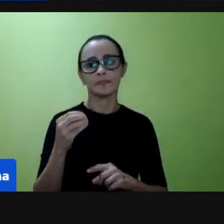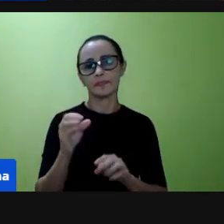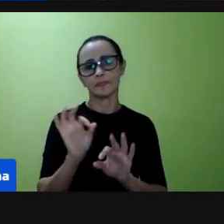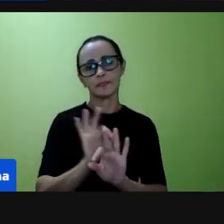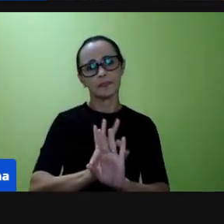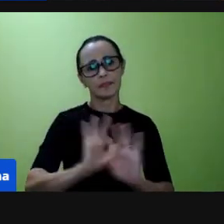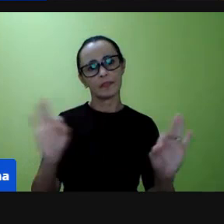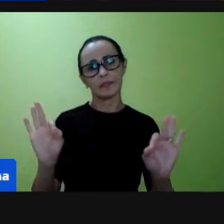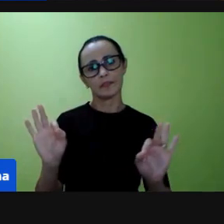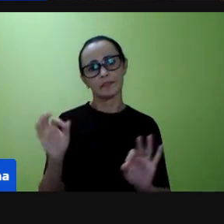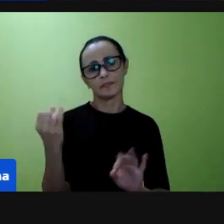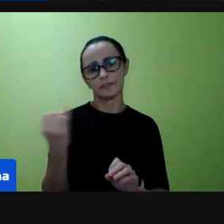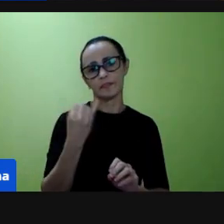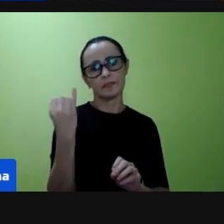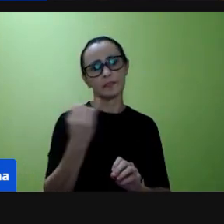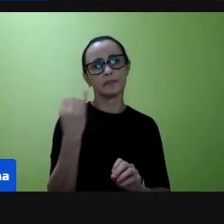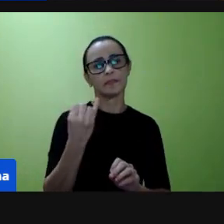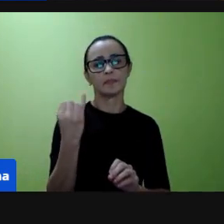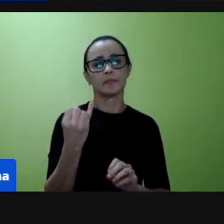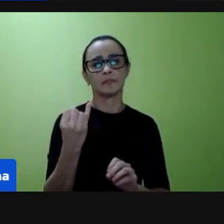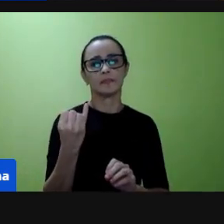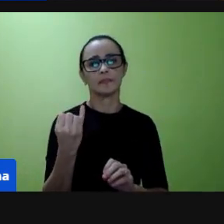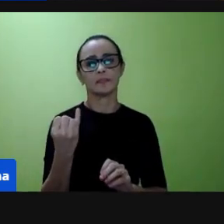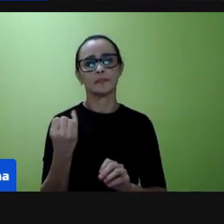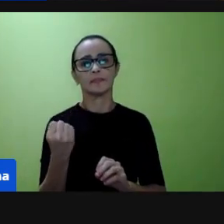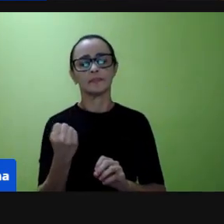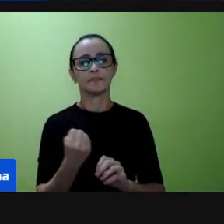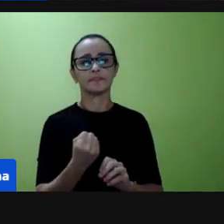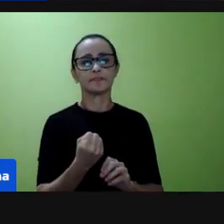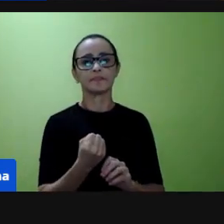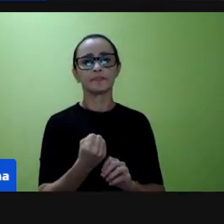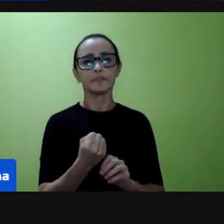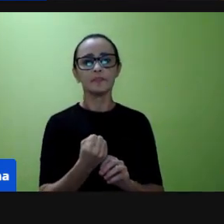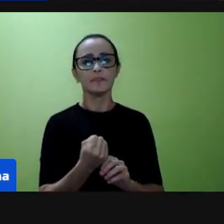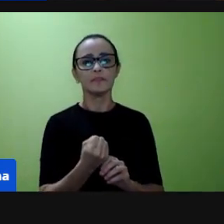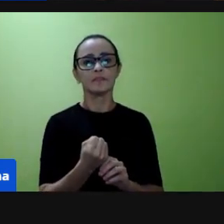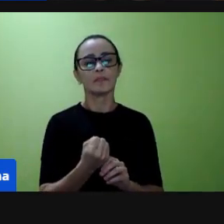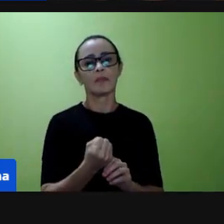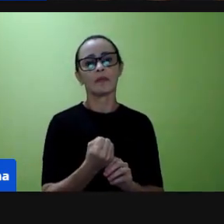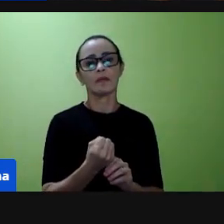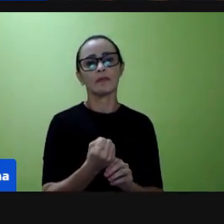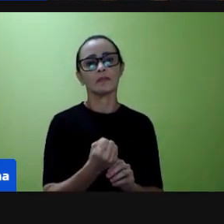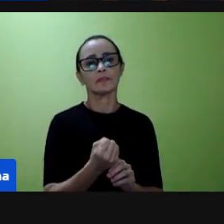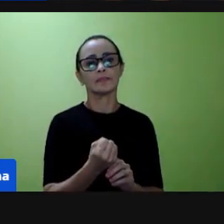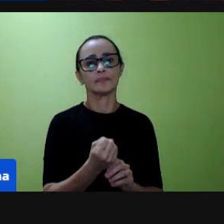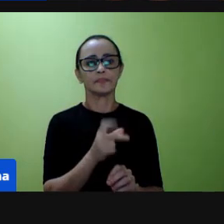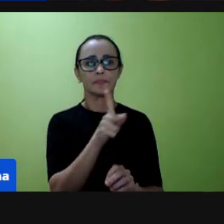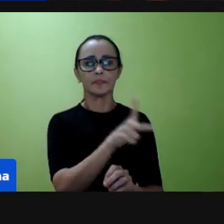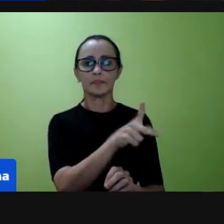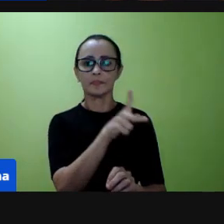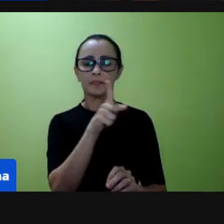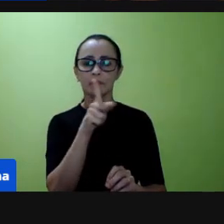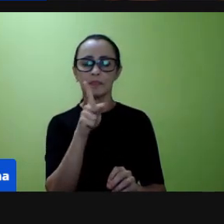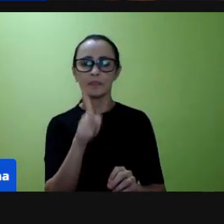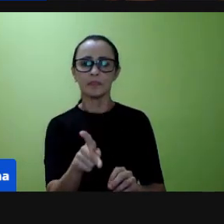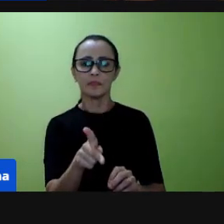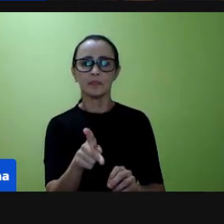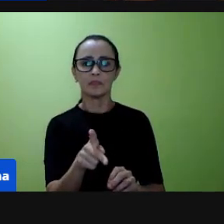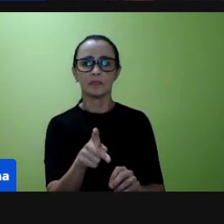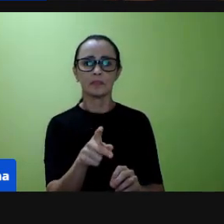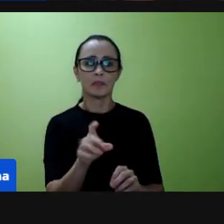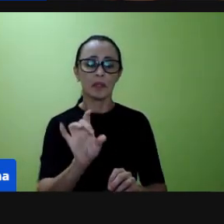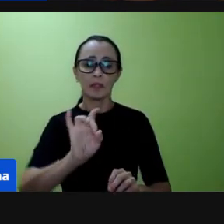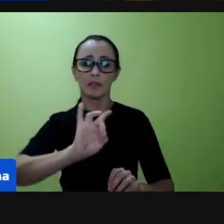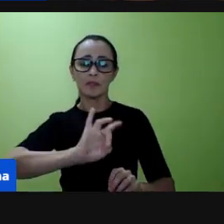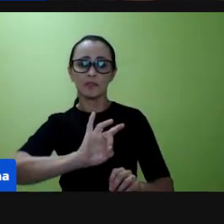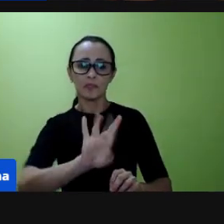né, porque a partir do momento que você tirou essa centralidade do livro didático, né, você